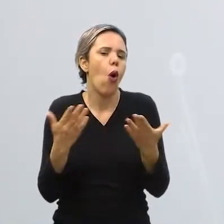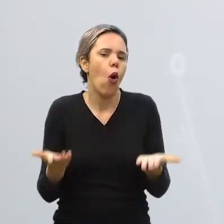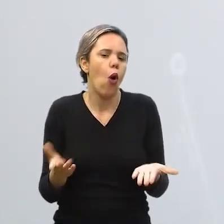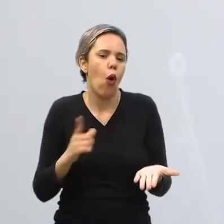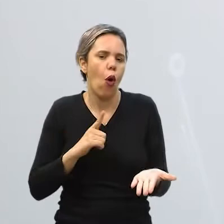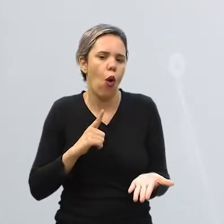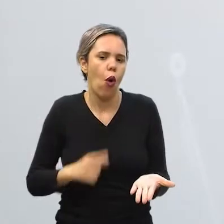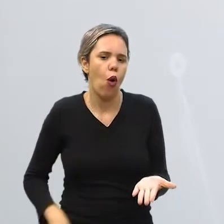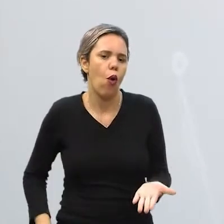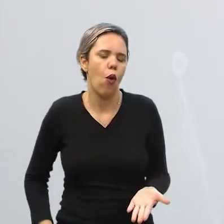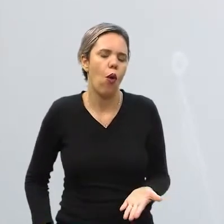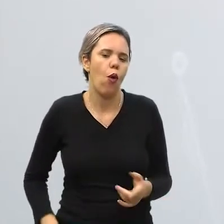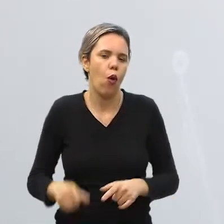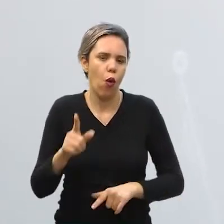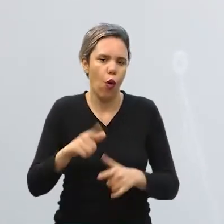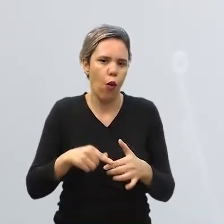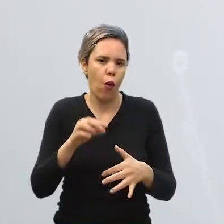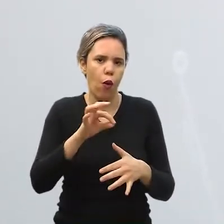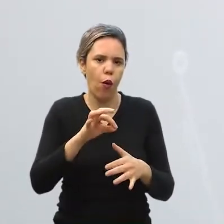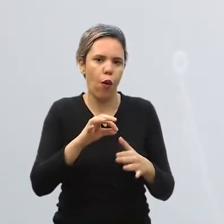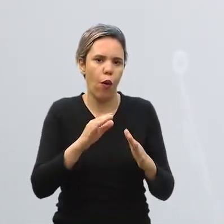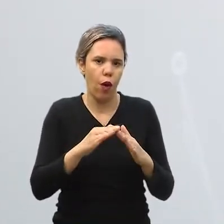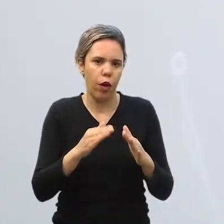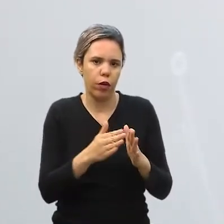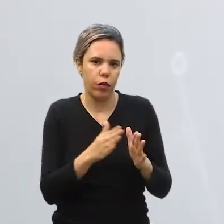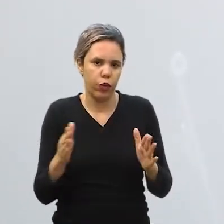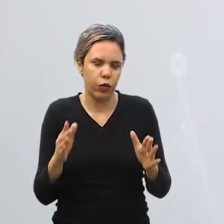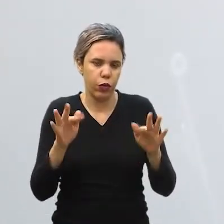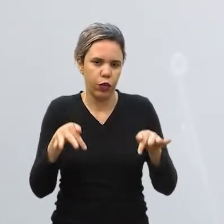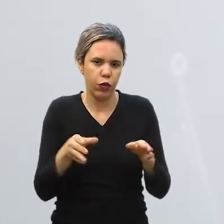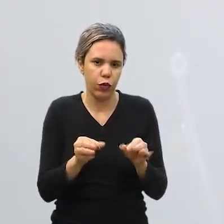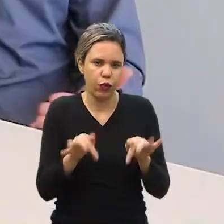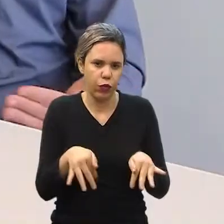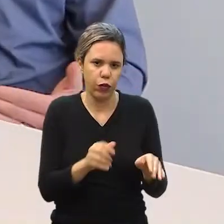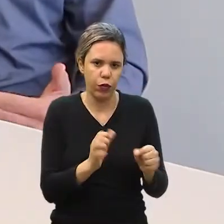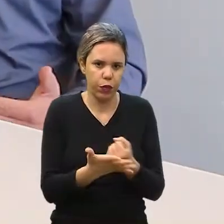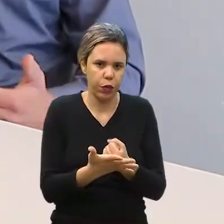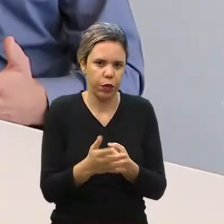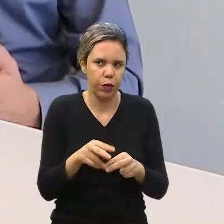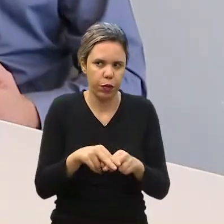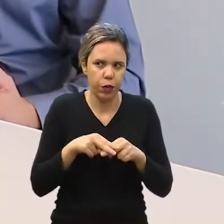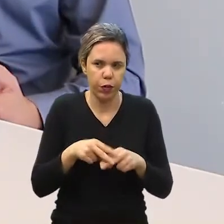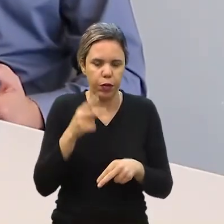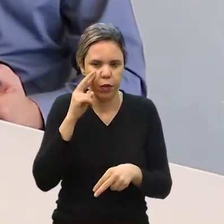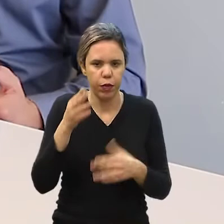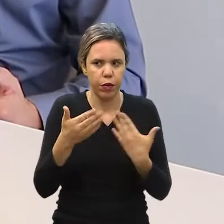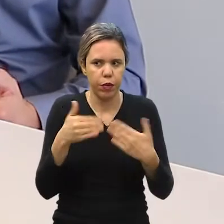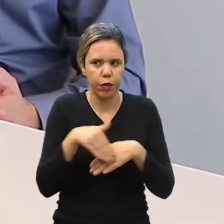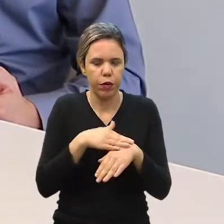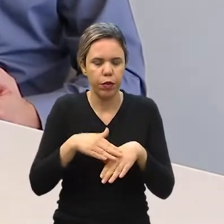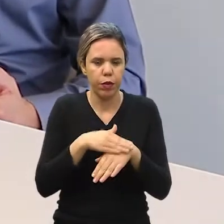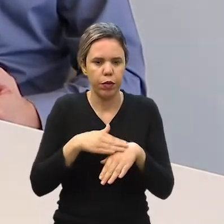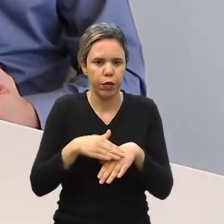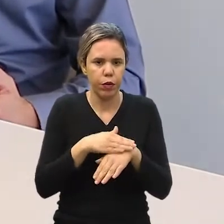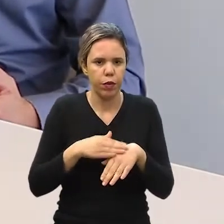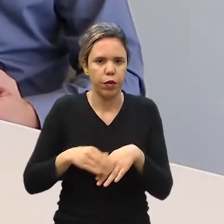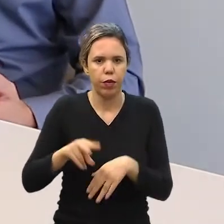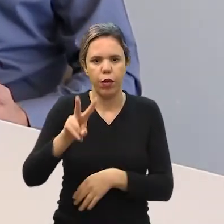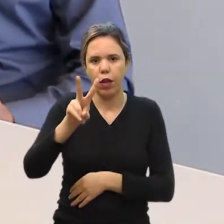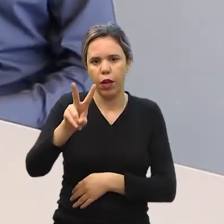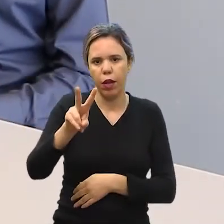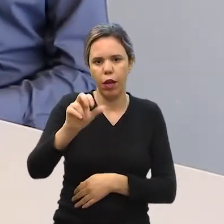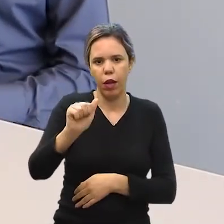para ter esses bens ainda vivendo essa fase final da pandemia? É por isso que a gente veio conversar com o